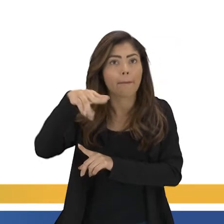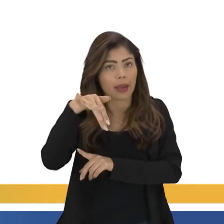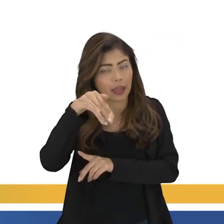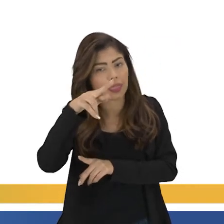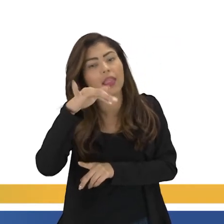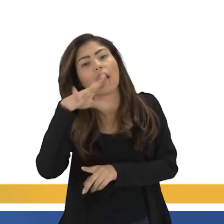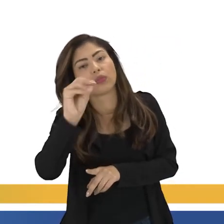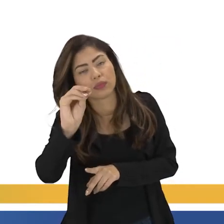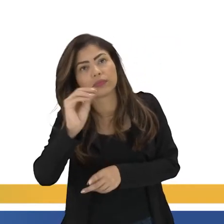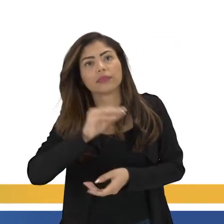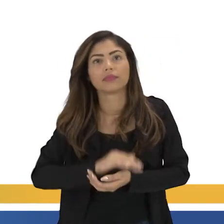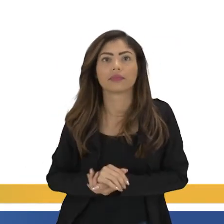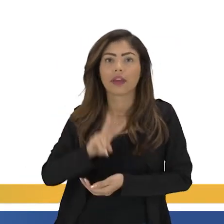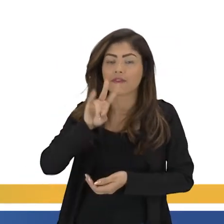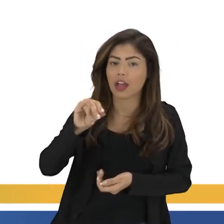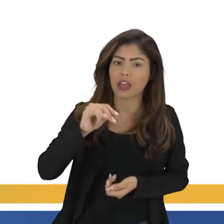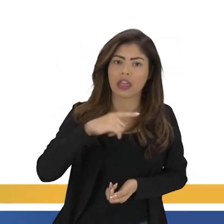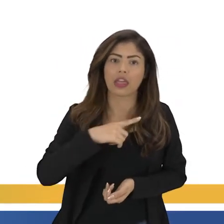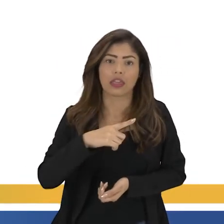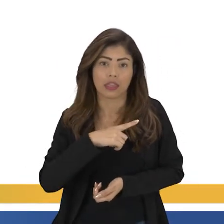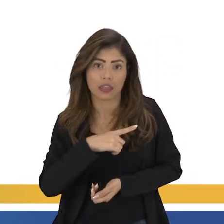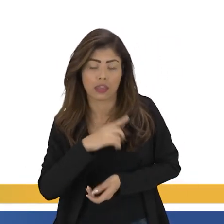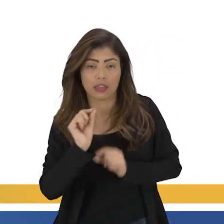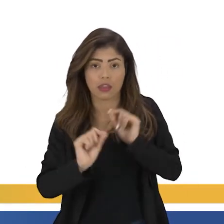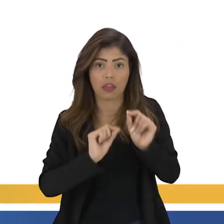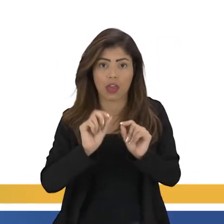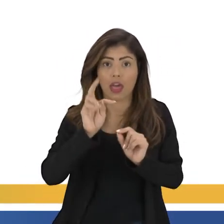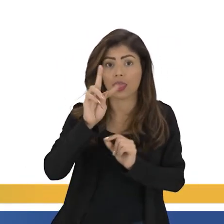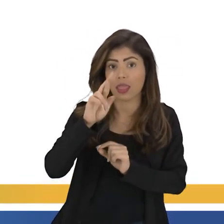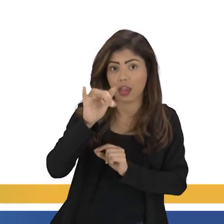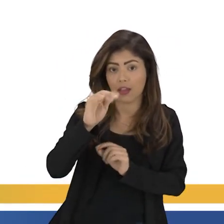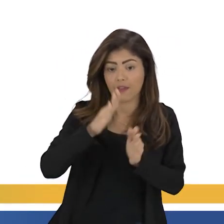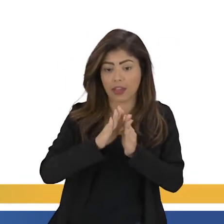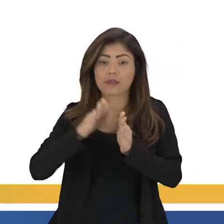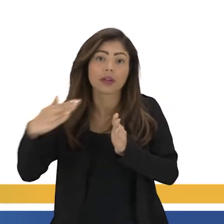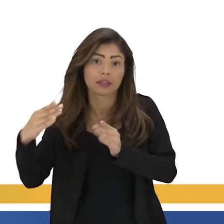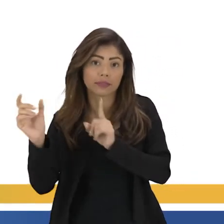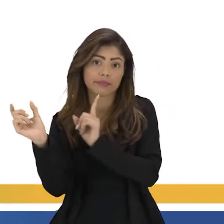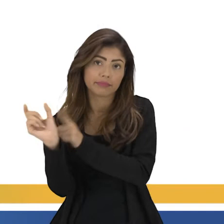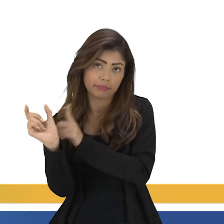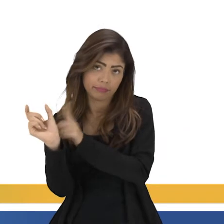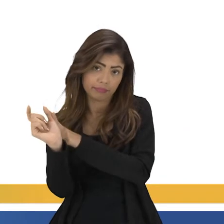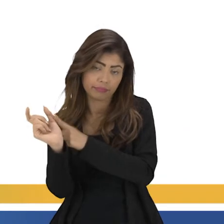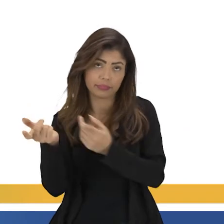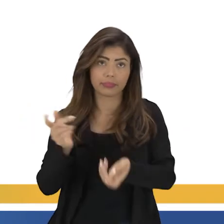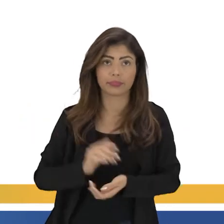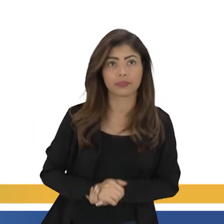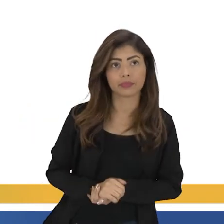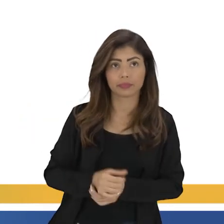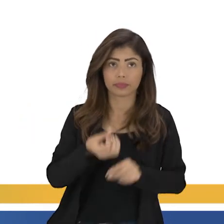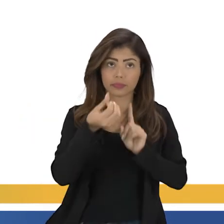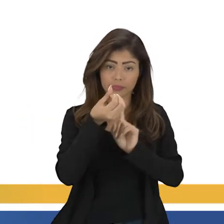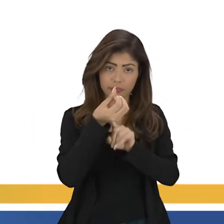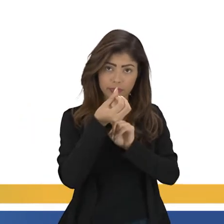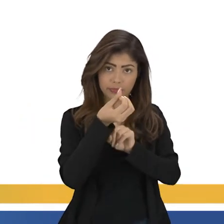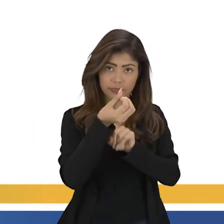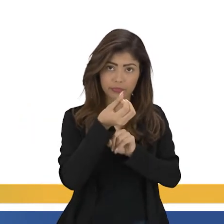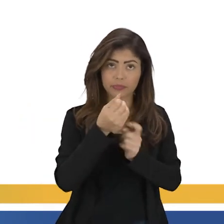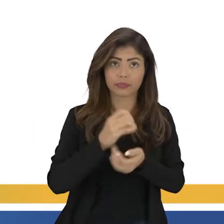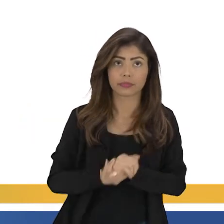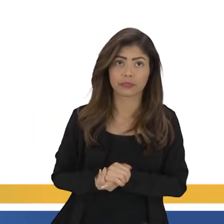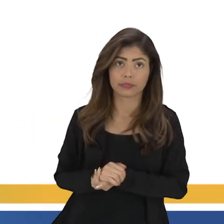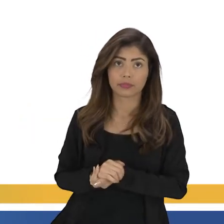maquinário vai ser uma tarefa, espaço, onde cabe a palavra. 6.